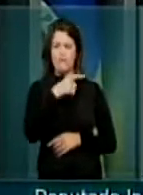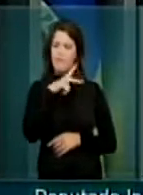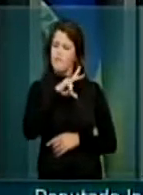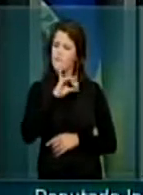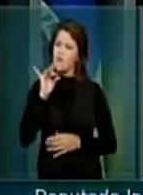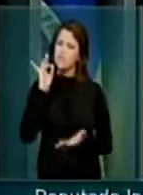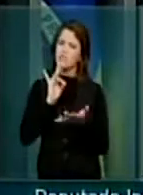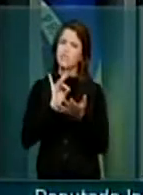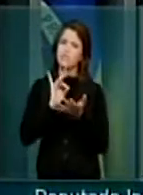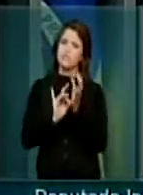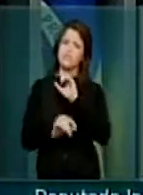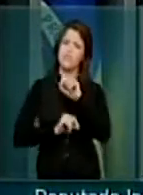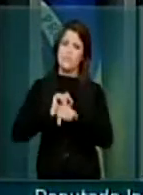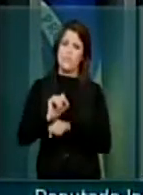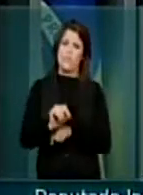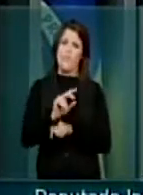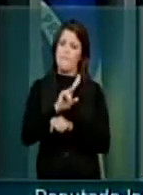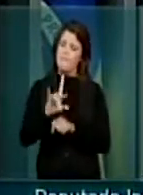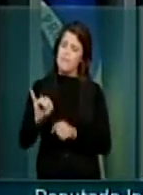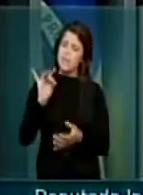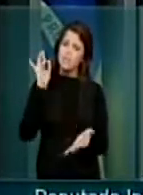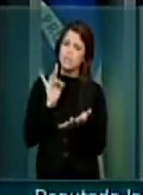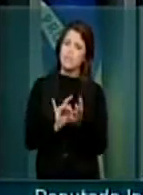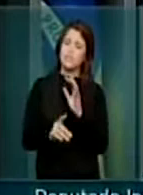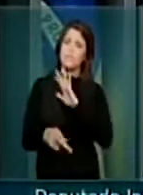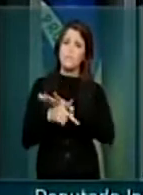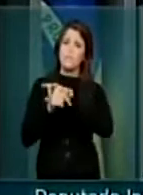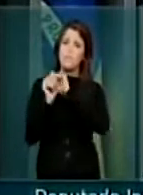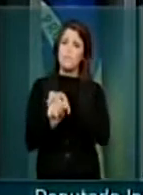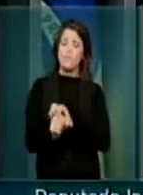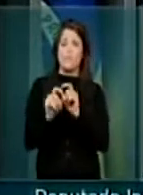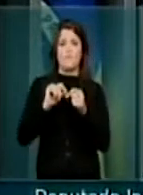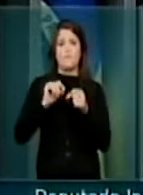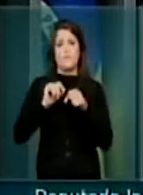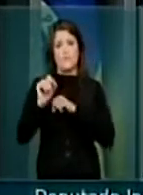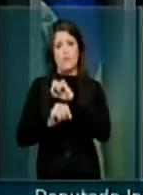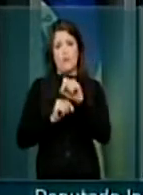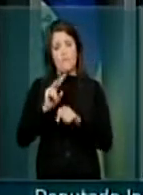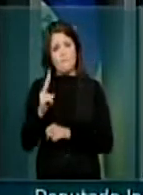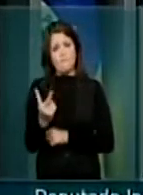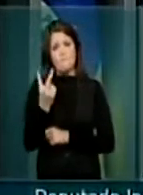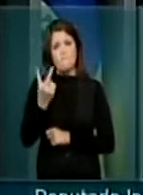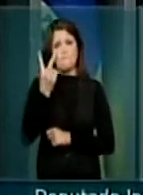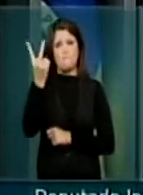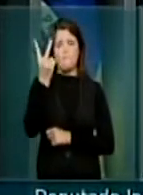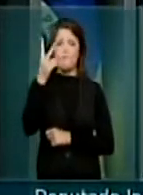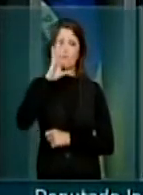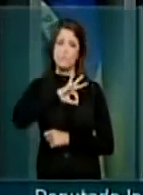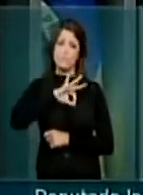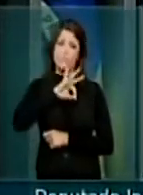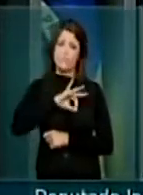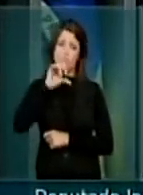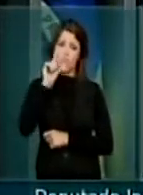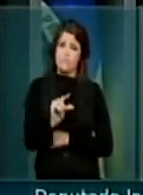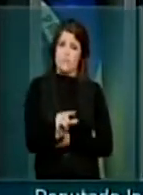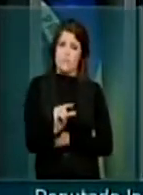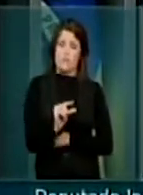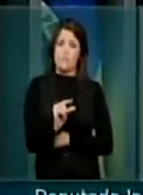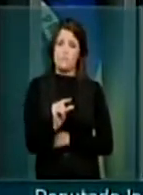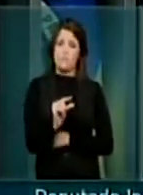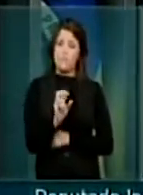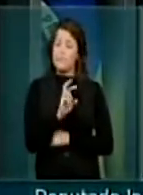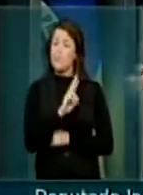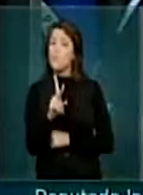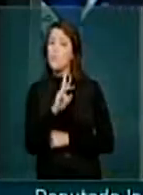na verdade, iria fazer a valorização do salário mínimo e